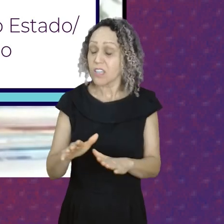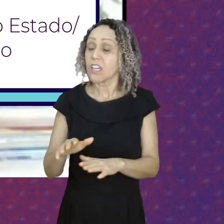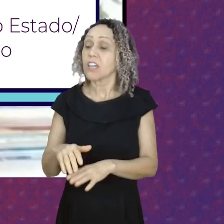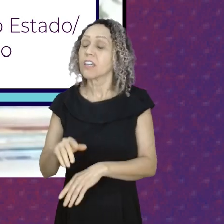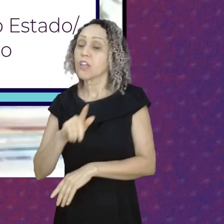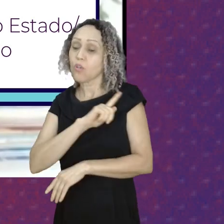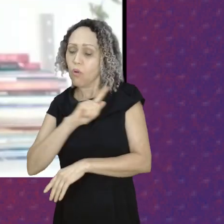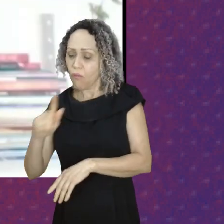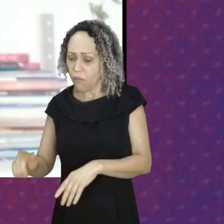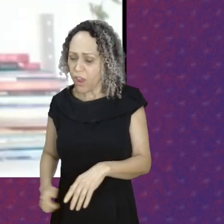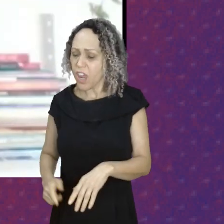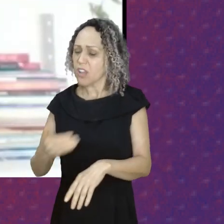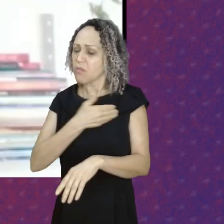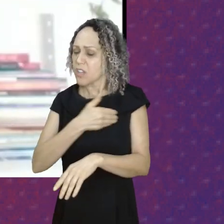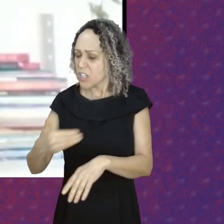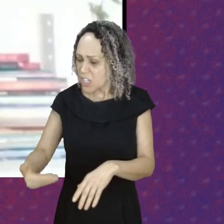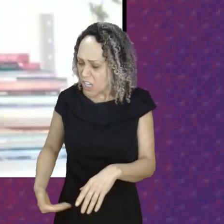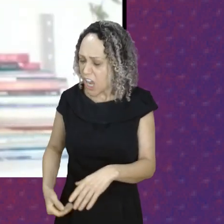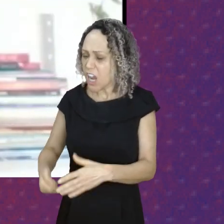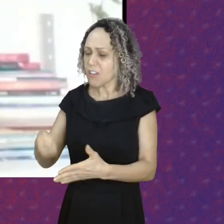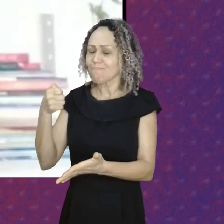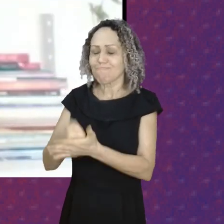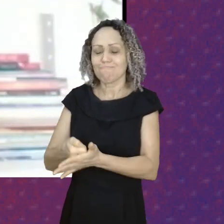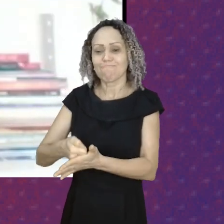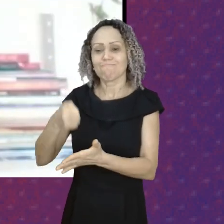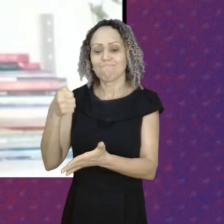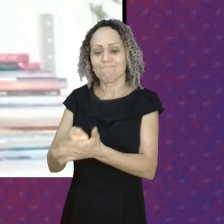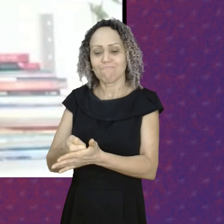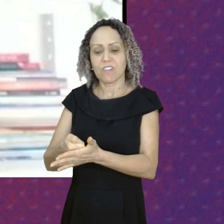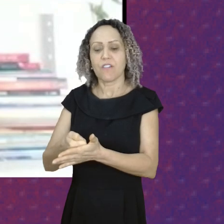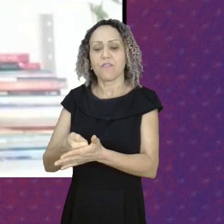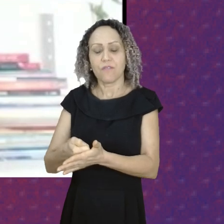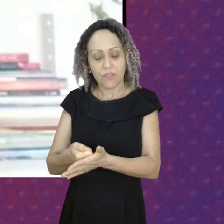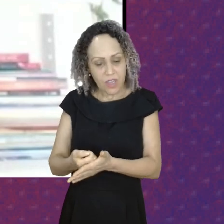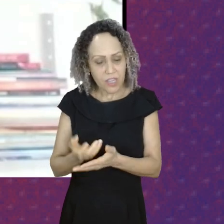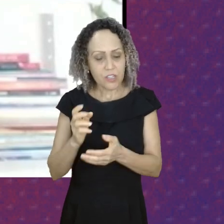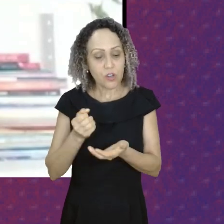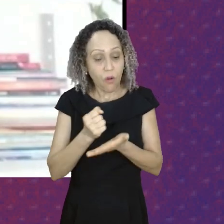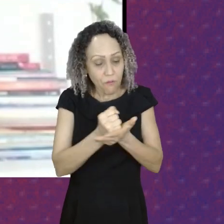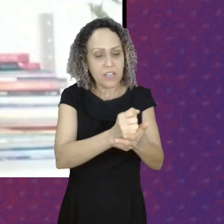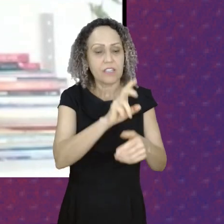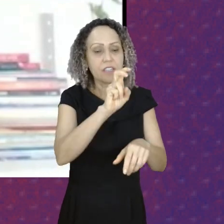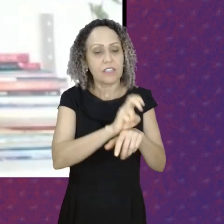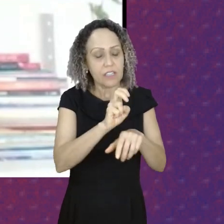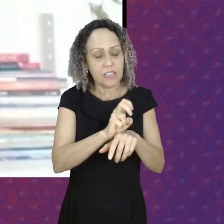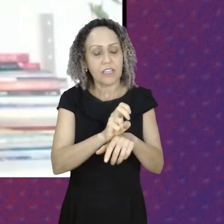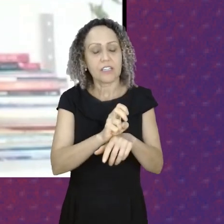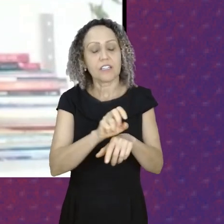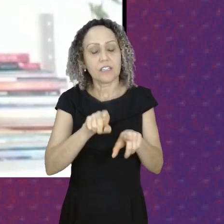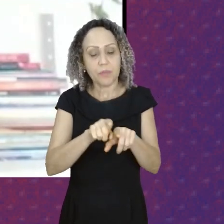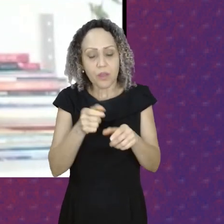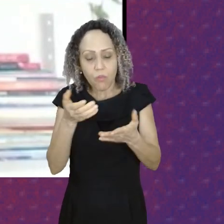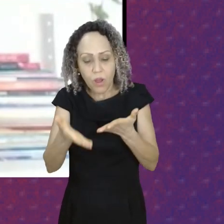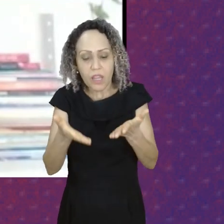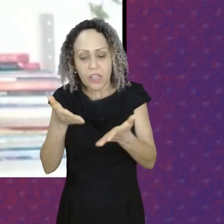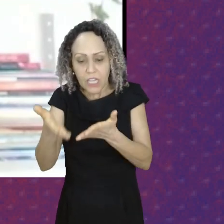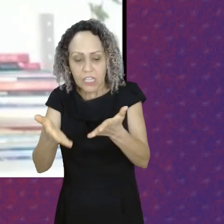de fazer e de dar condições de um atendimento de qualidade para essas